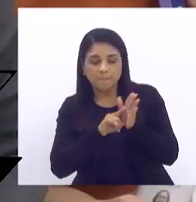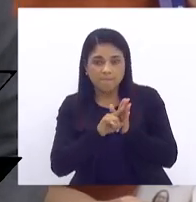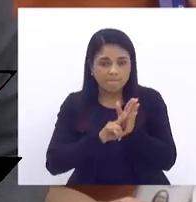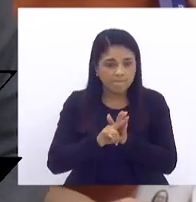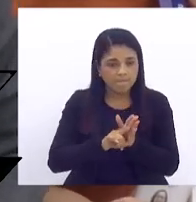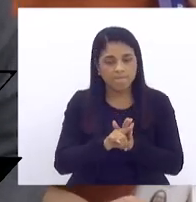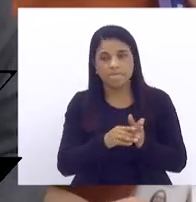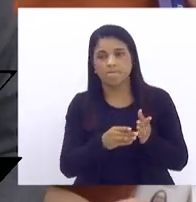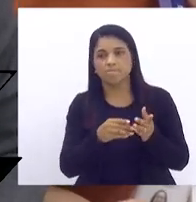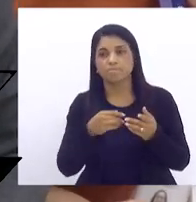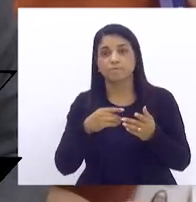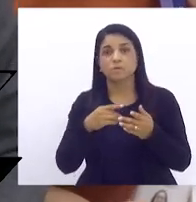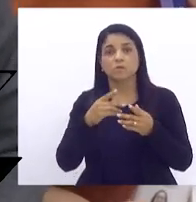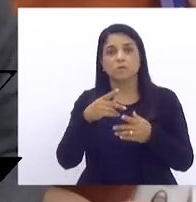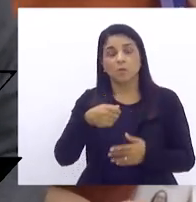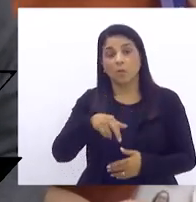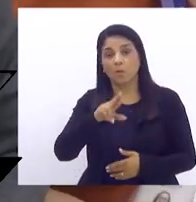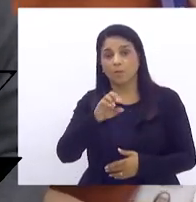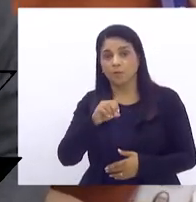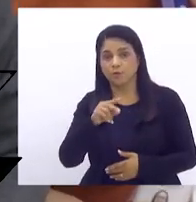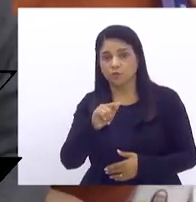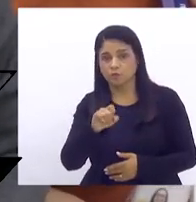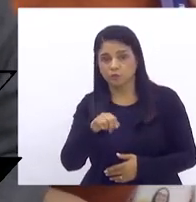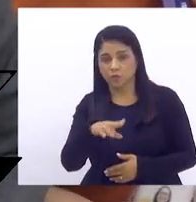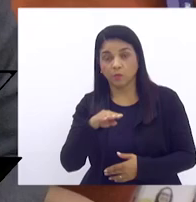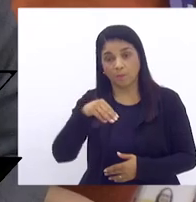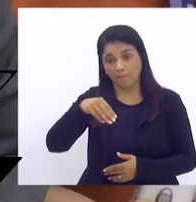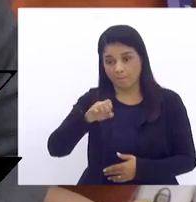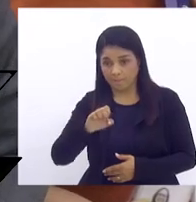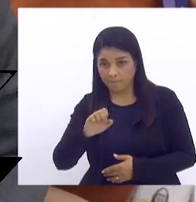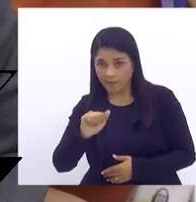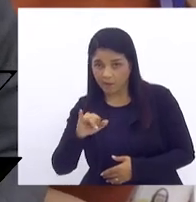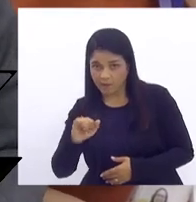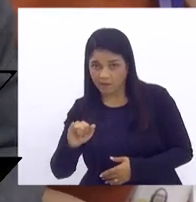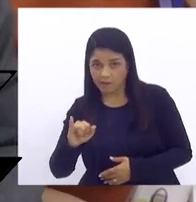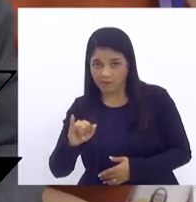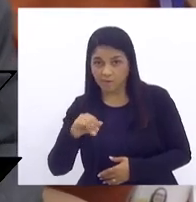principal programa. O projeto MAI, por exemplo, Mulheres